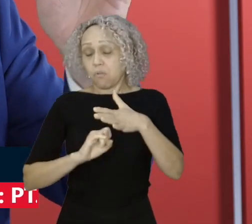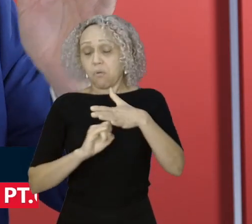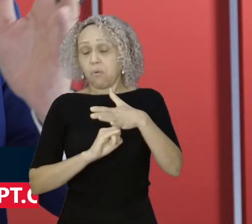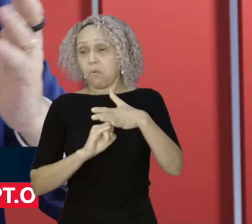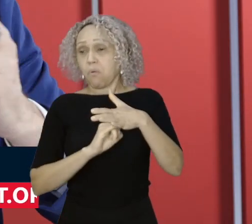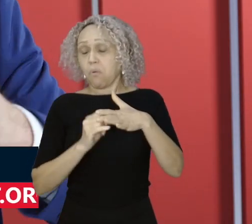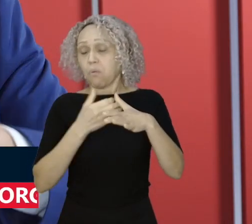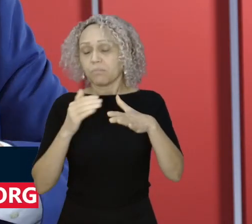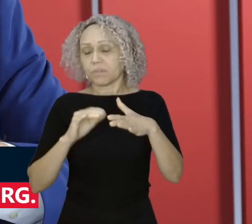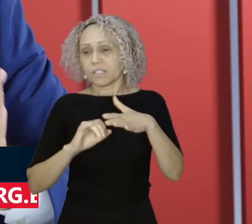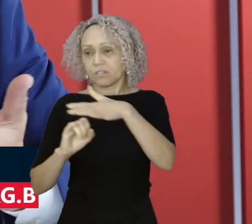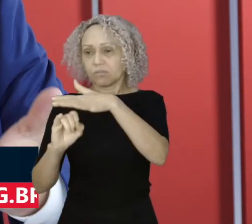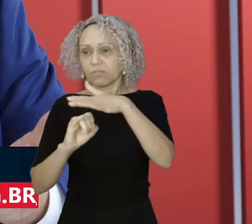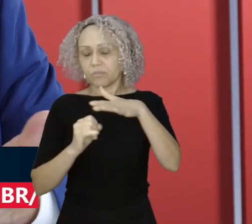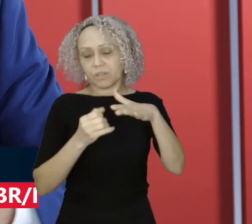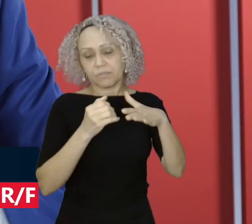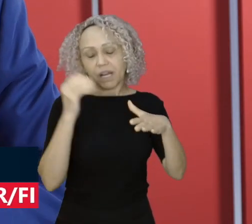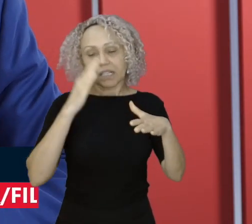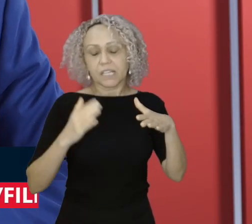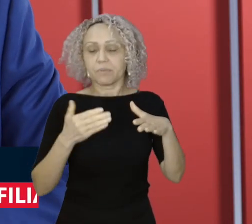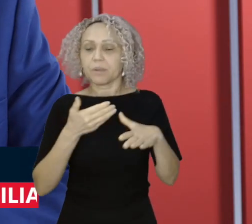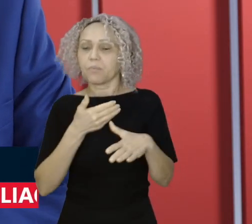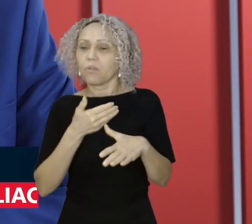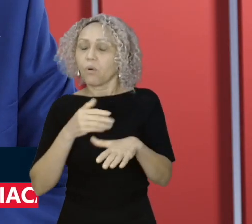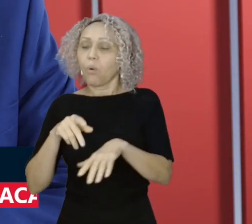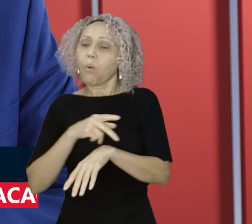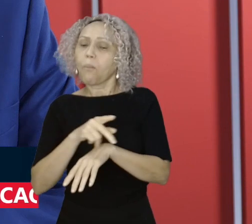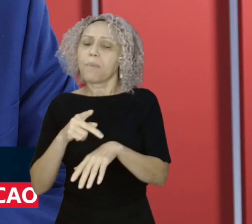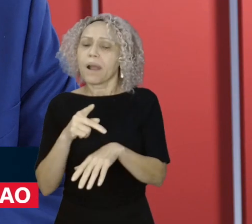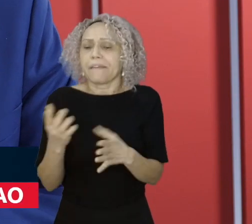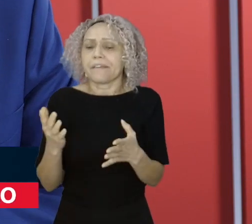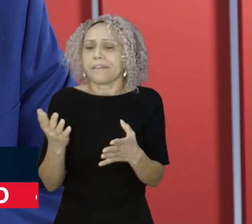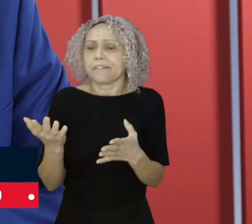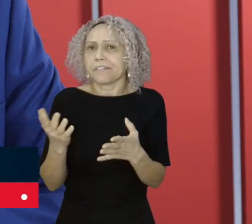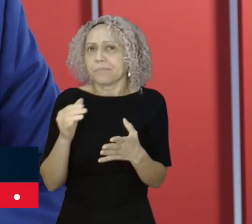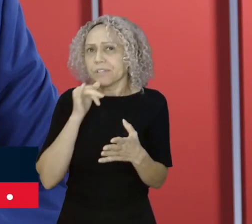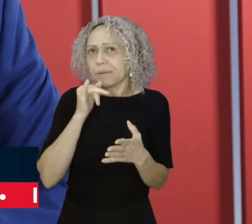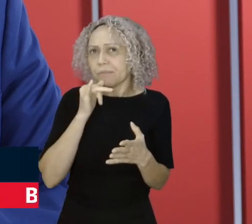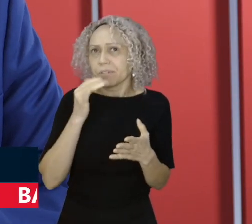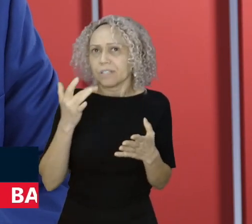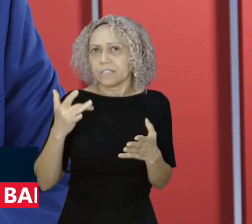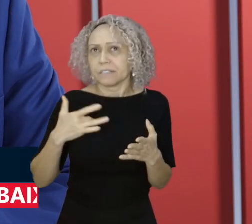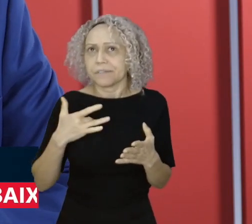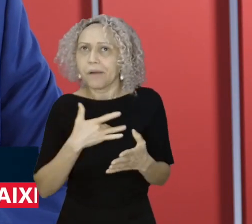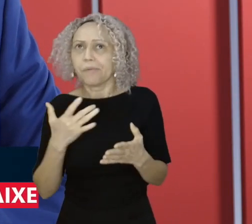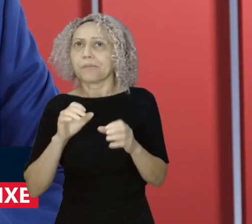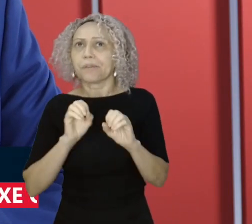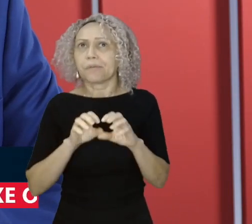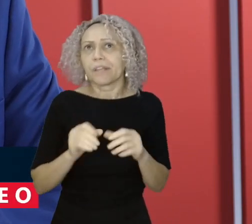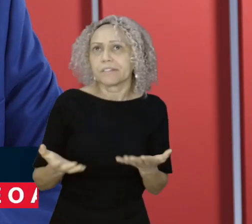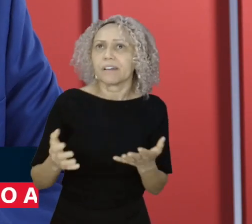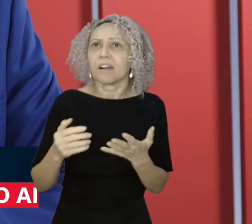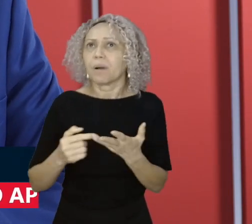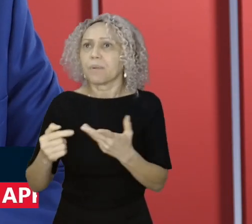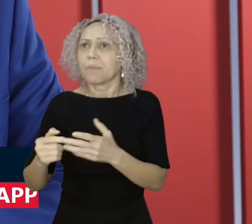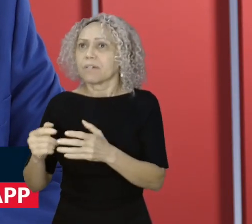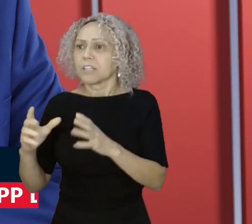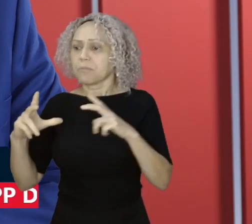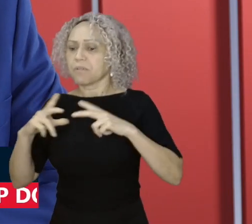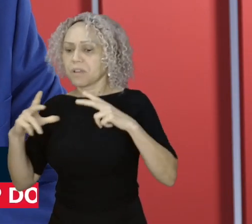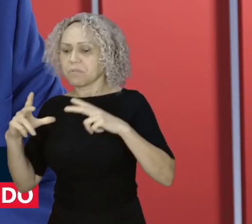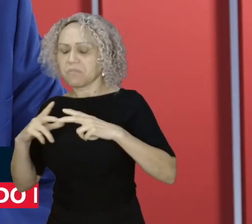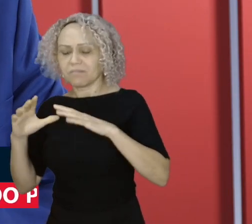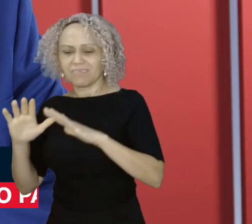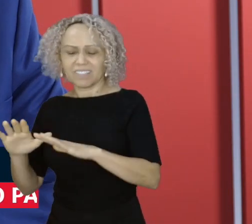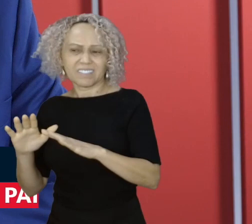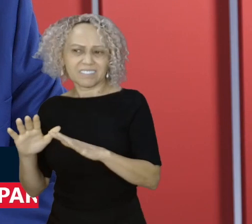dará conta, como se fosse essa a realidade num país continental como é o nosso país, como é o Brasil. Então o Estado ele